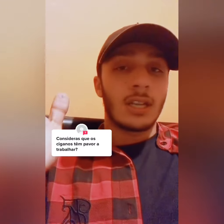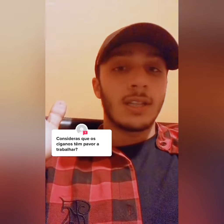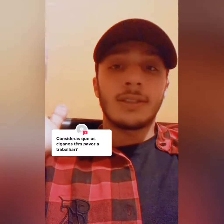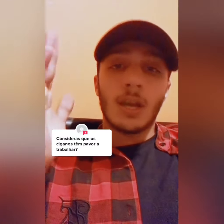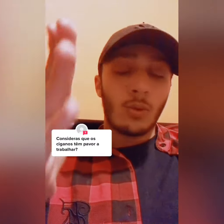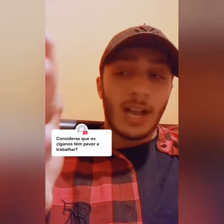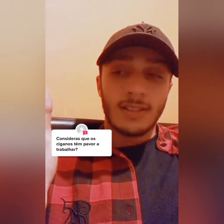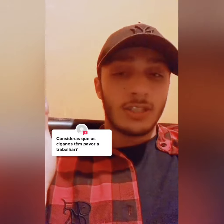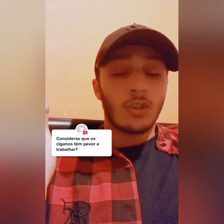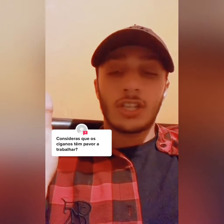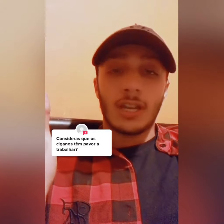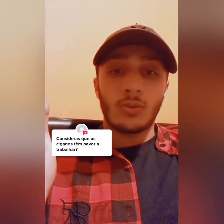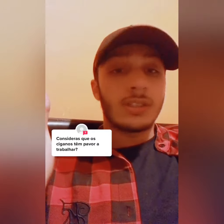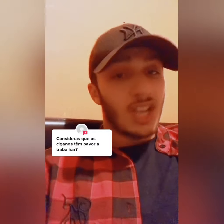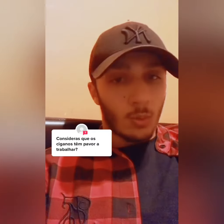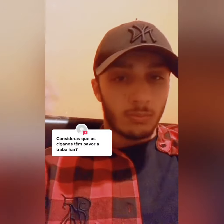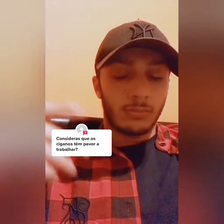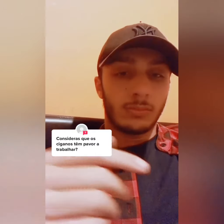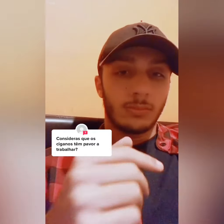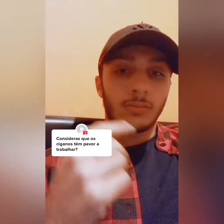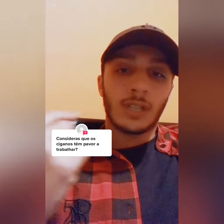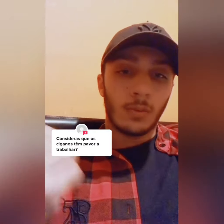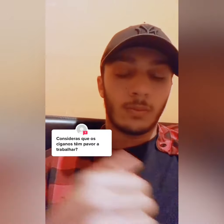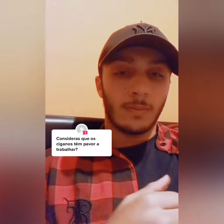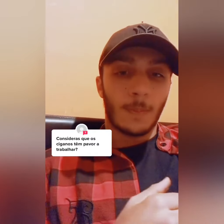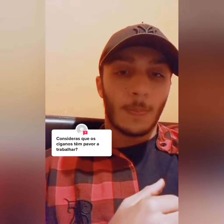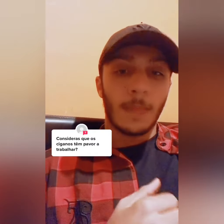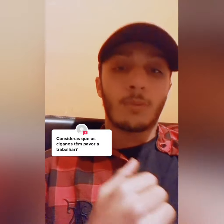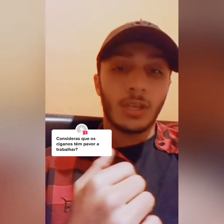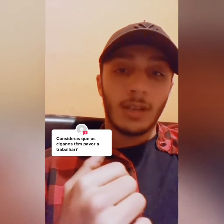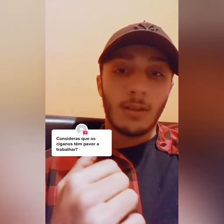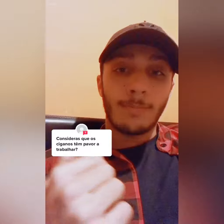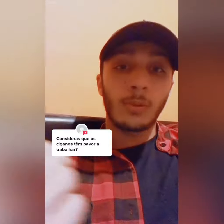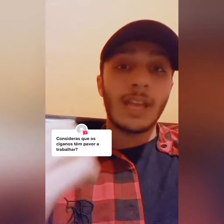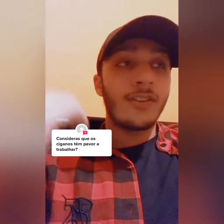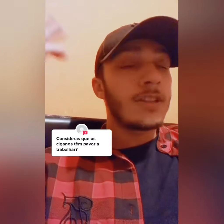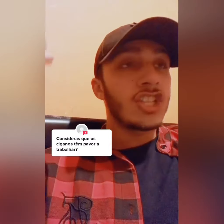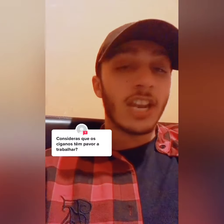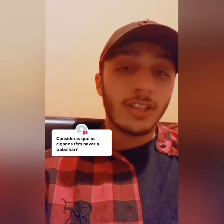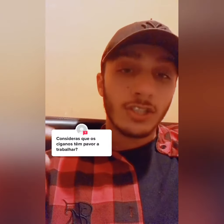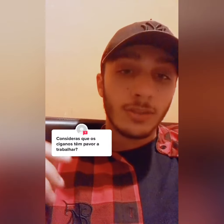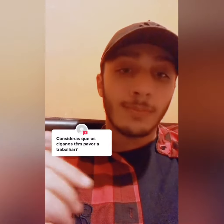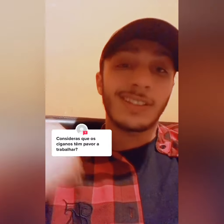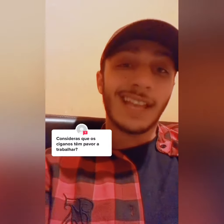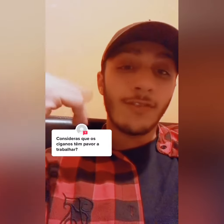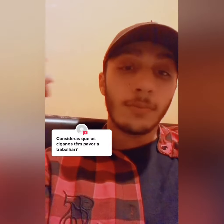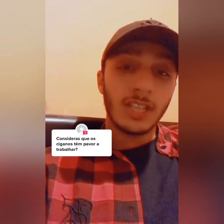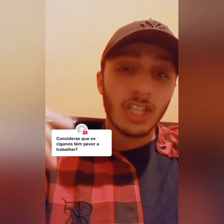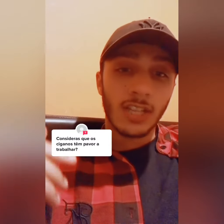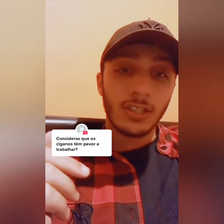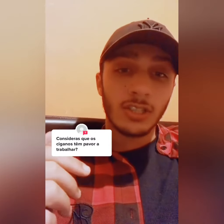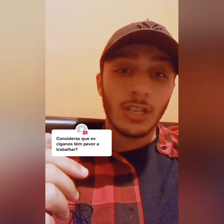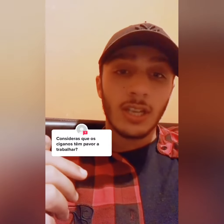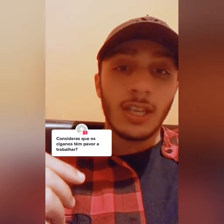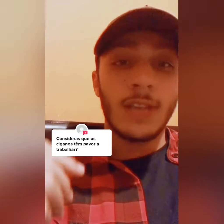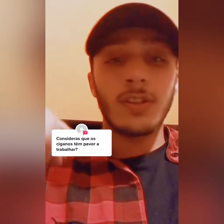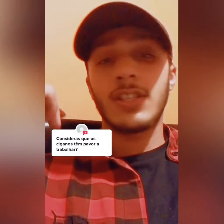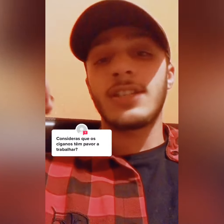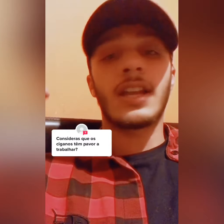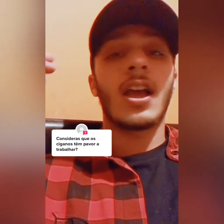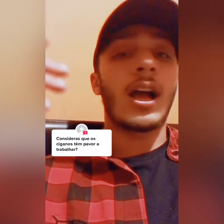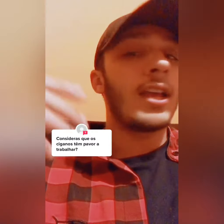associarem e tal de um casal ciganos dão dão por quê Porque tem famílias grandes porque tem famílias grandes